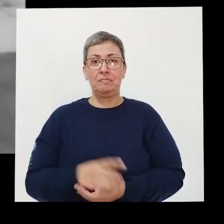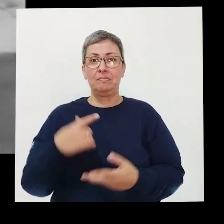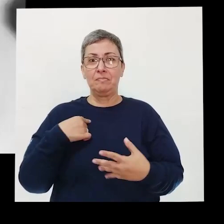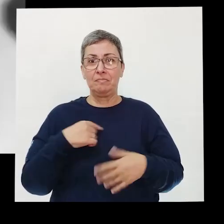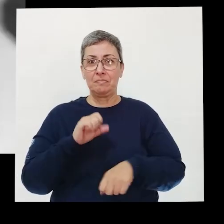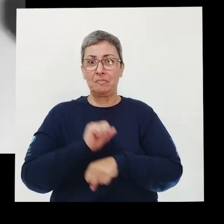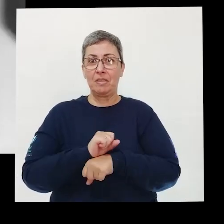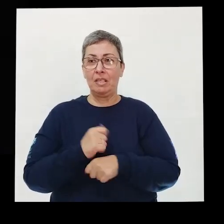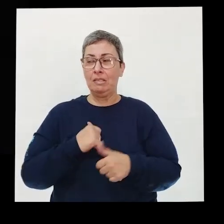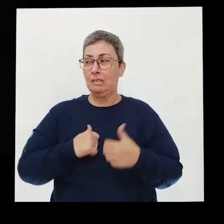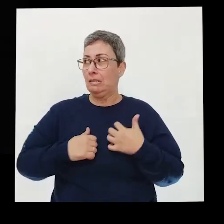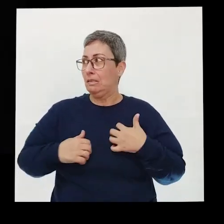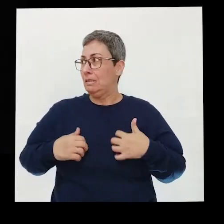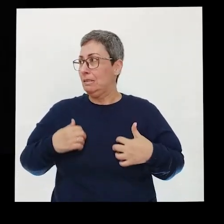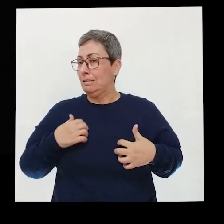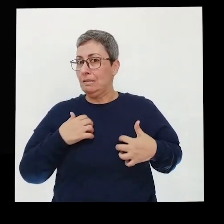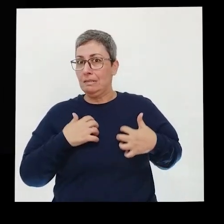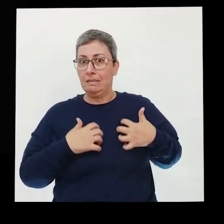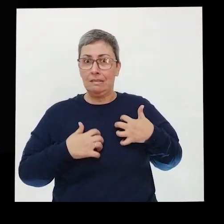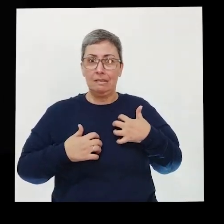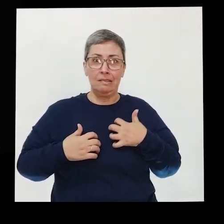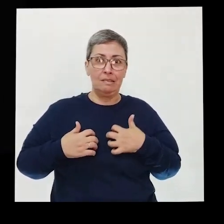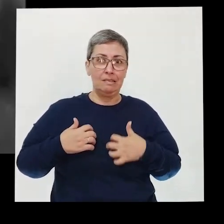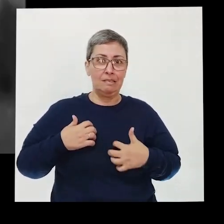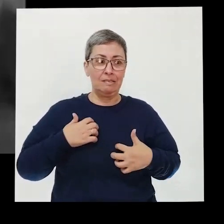Te deixa angustiado.